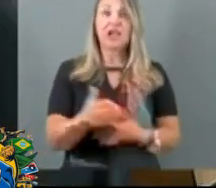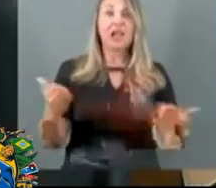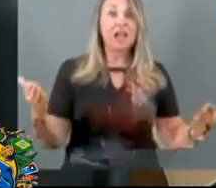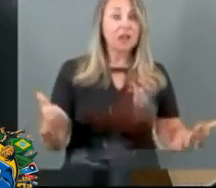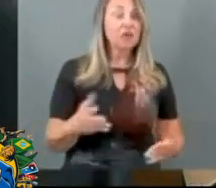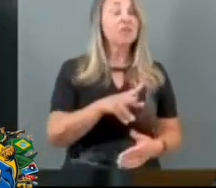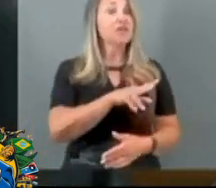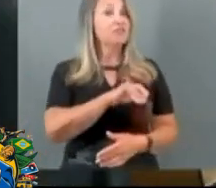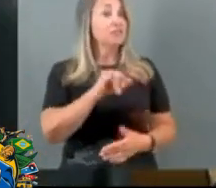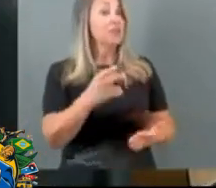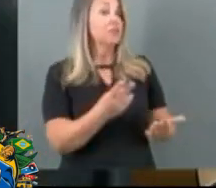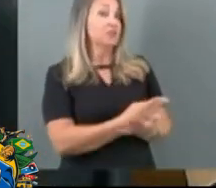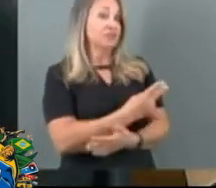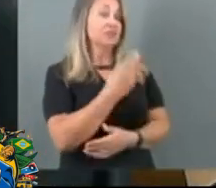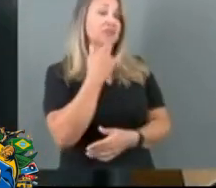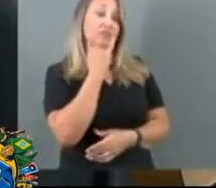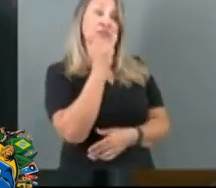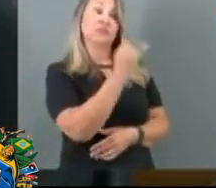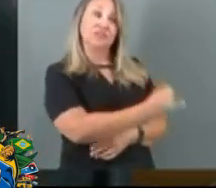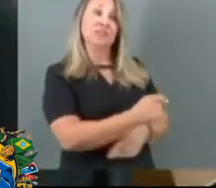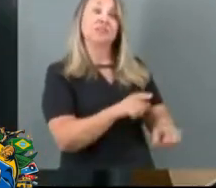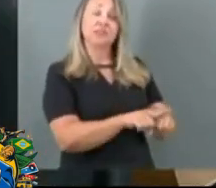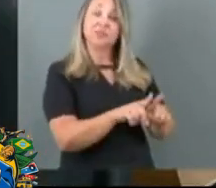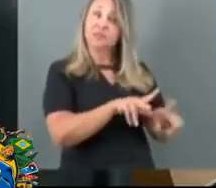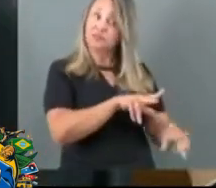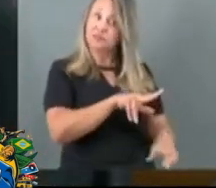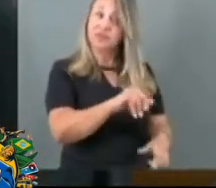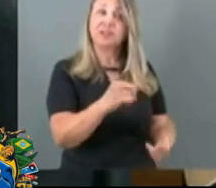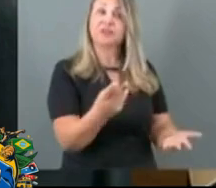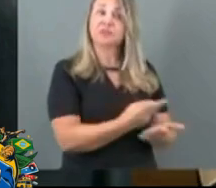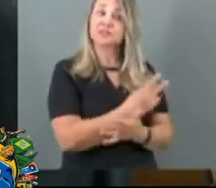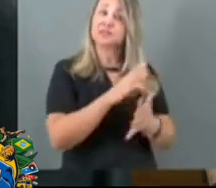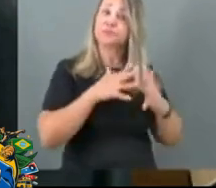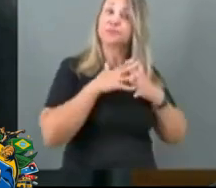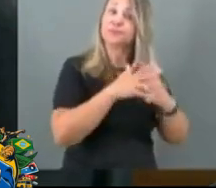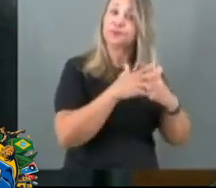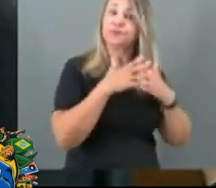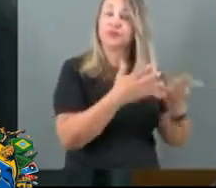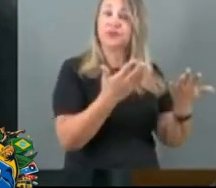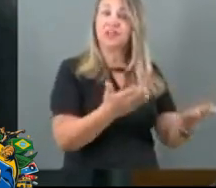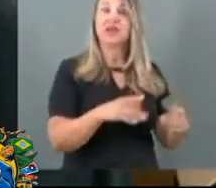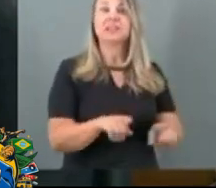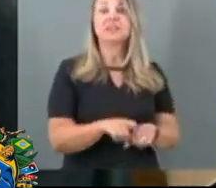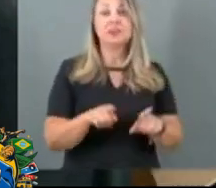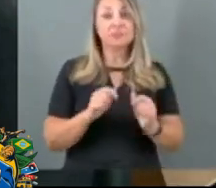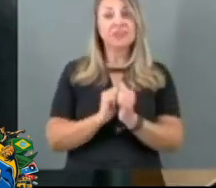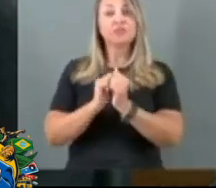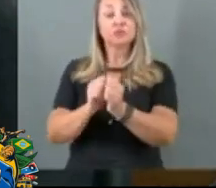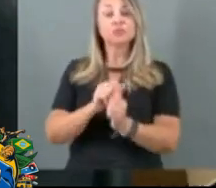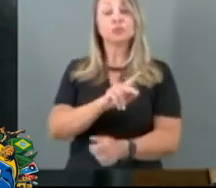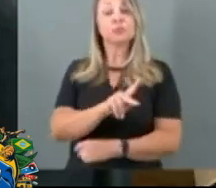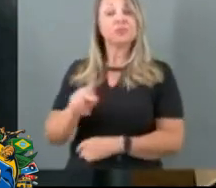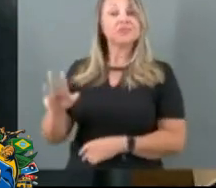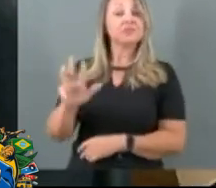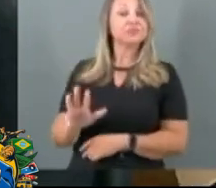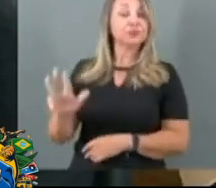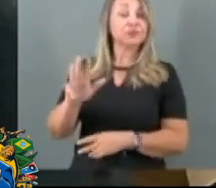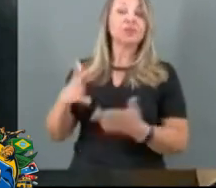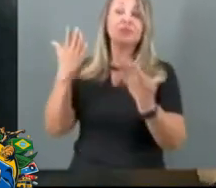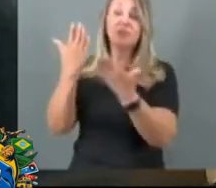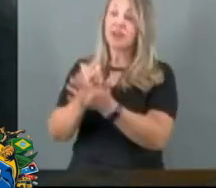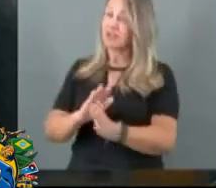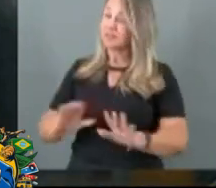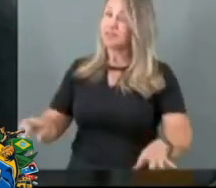vai acabar, eu vou lhe informar isso, se prepare. A sua lua de mel com Lula vai acabar, se prepare para